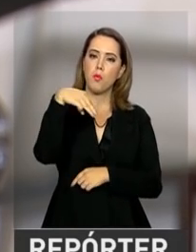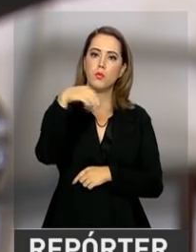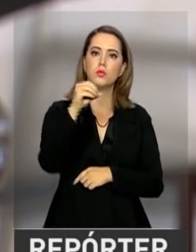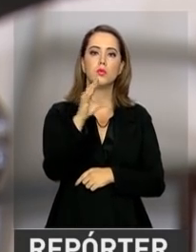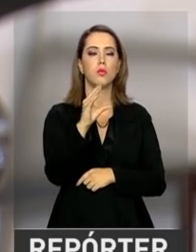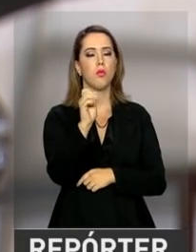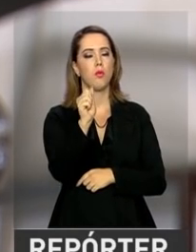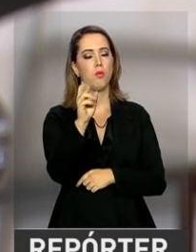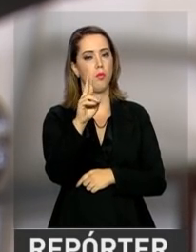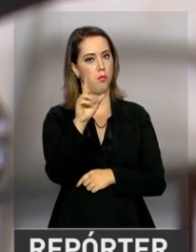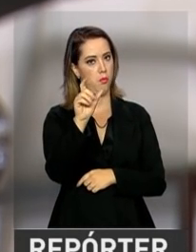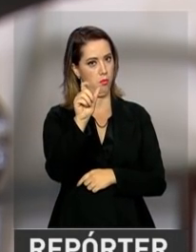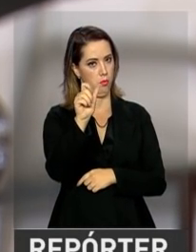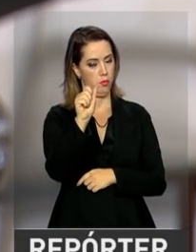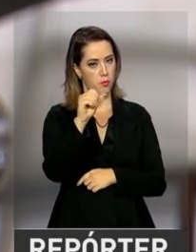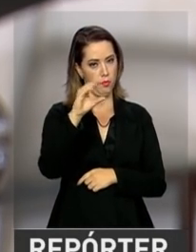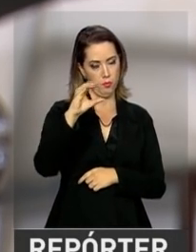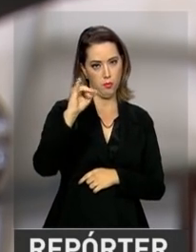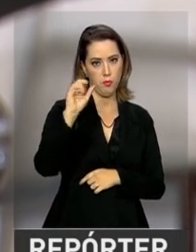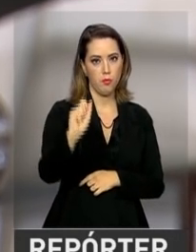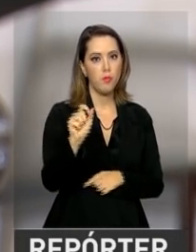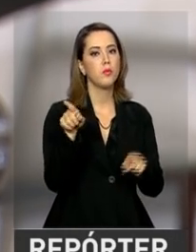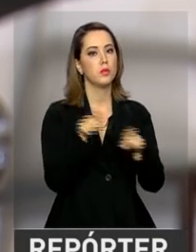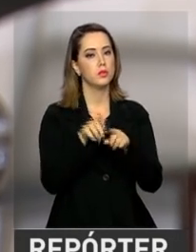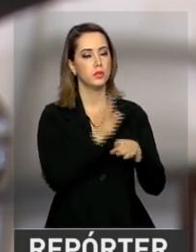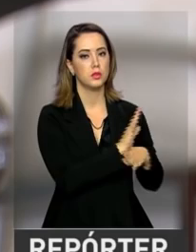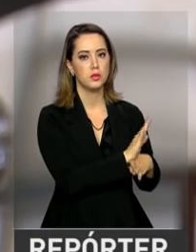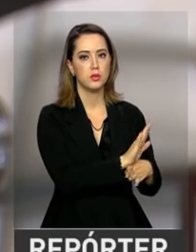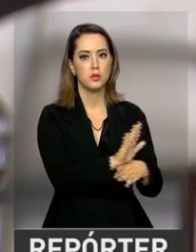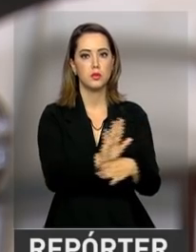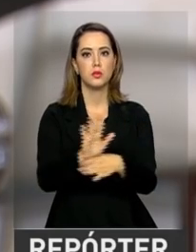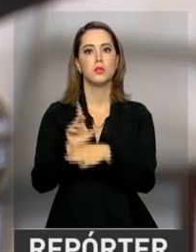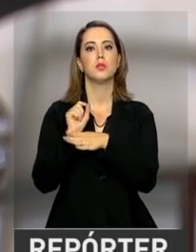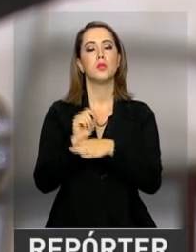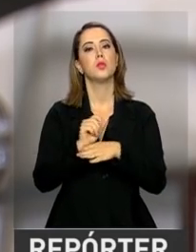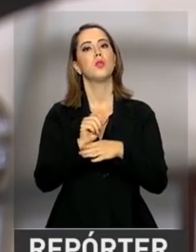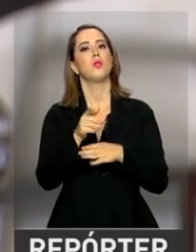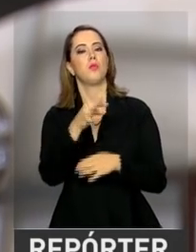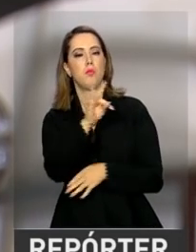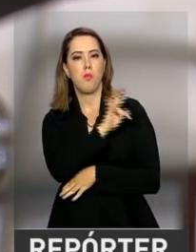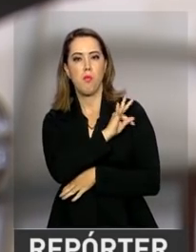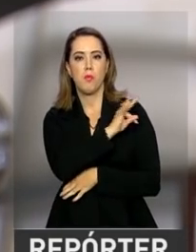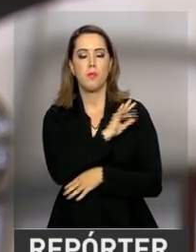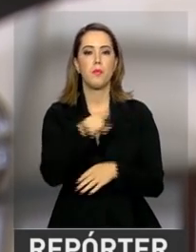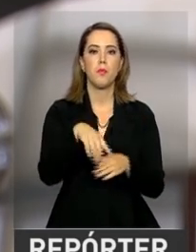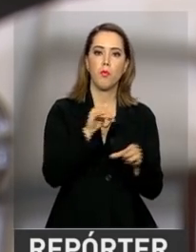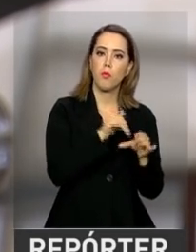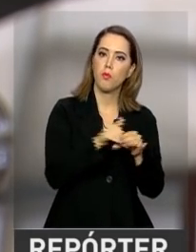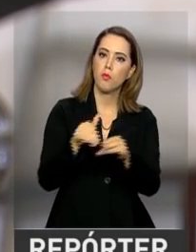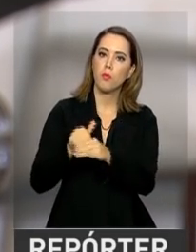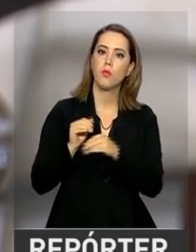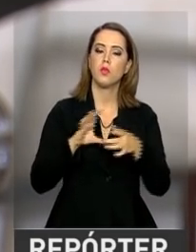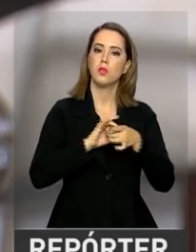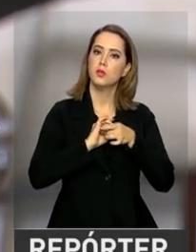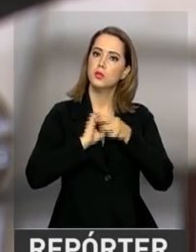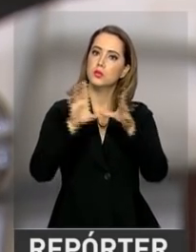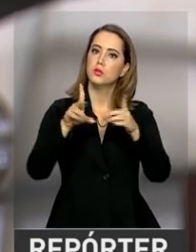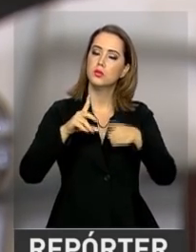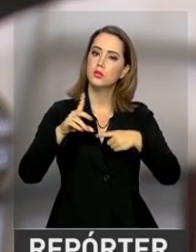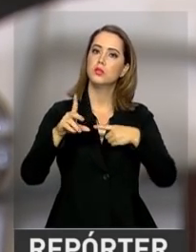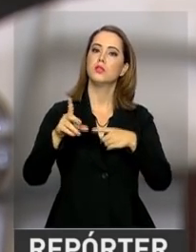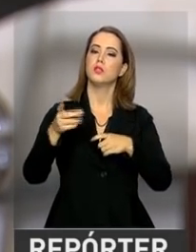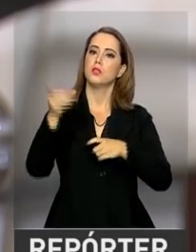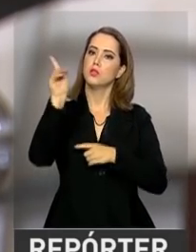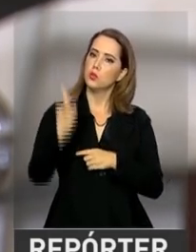Interamericana e também atua aí prestando assistência técnica paraa realização de eleições e também em favor do livre exercício dos